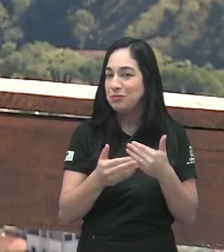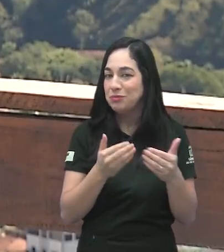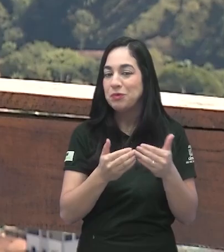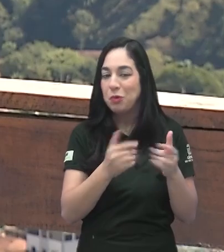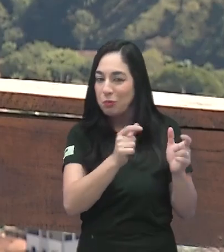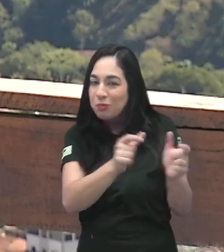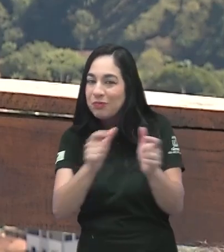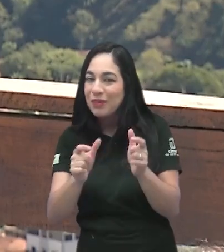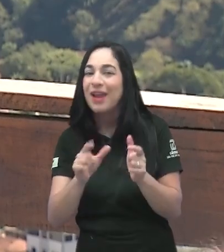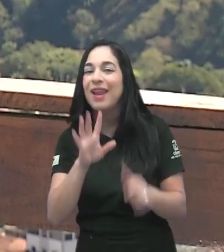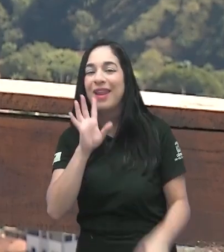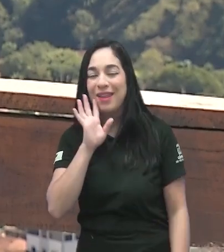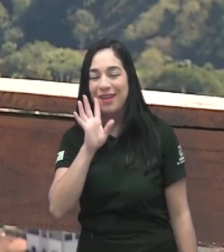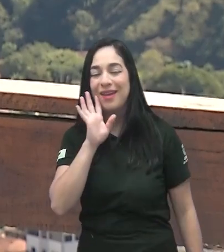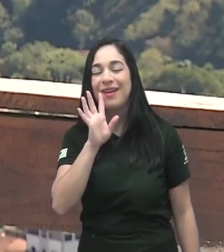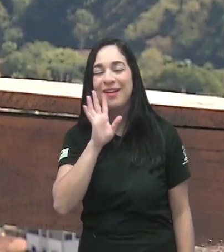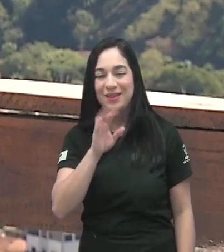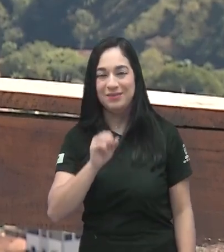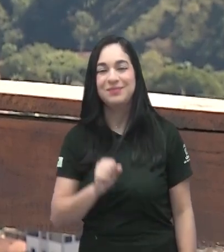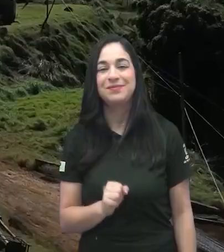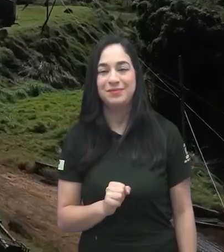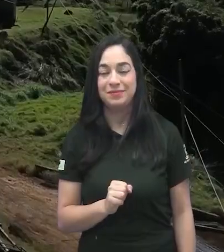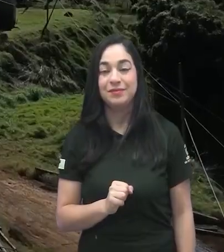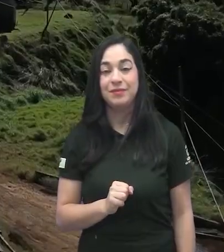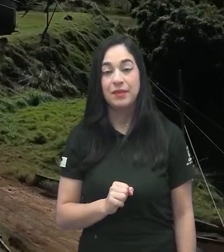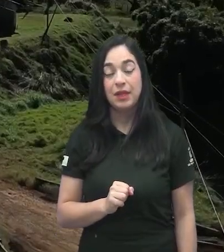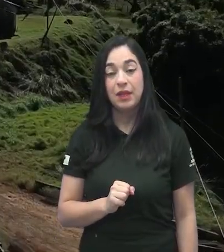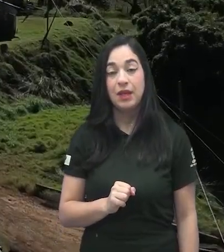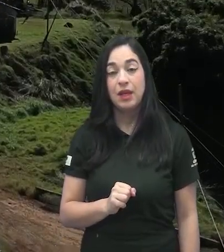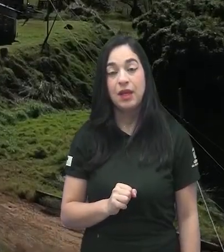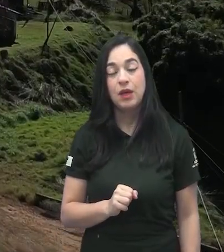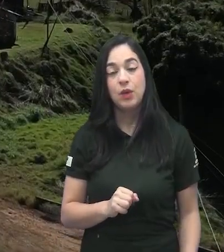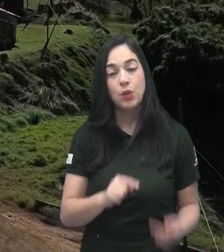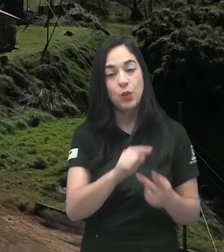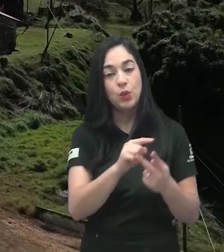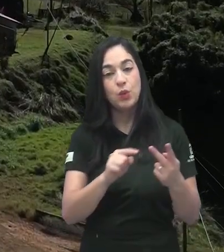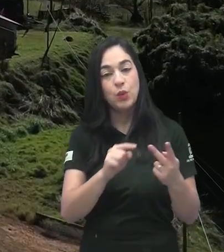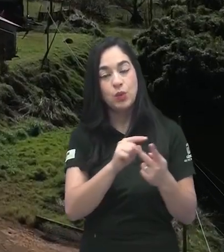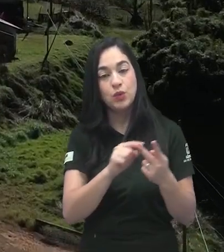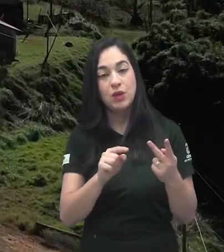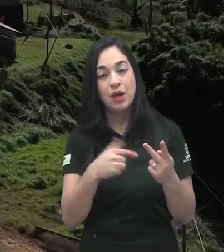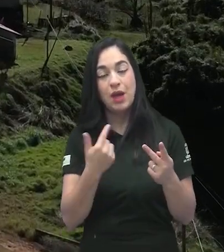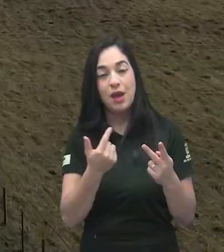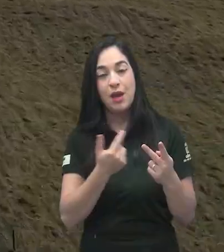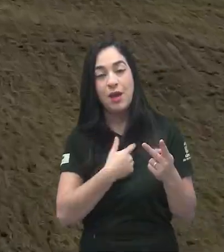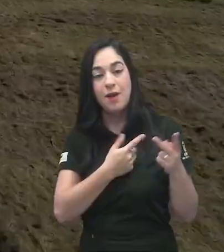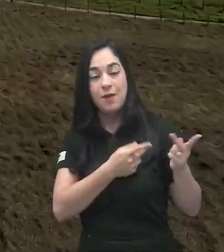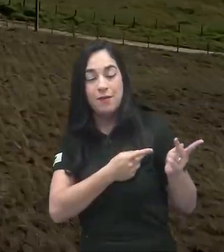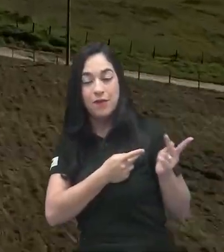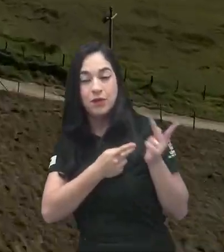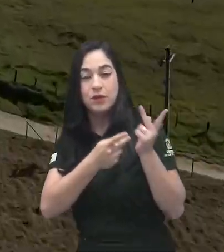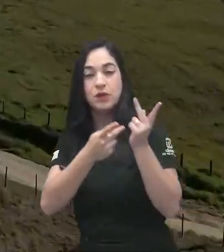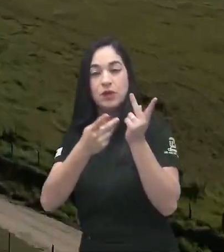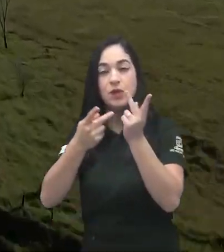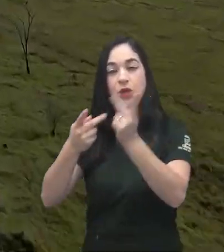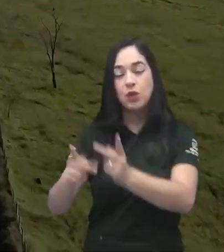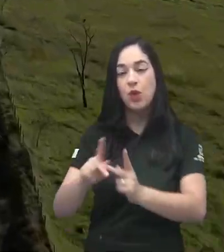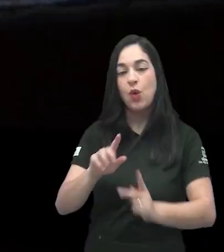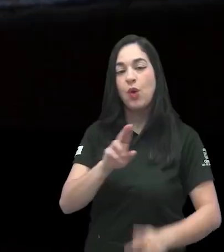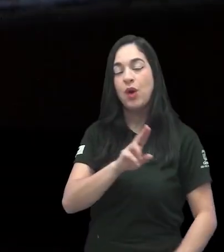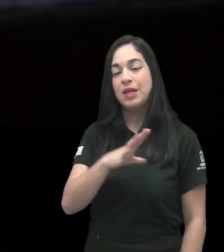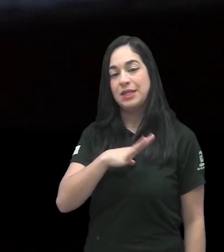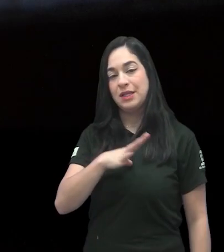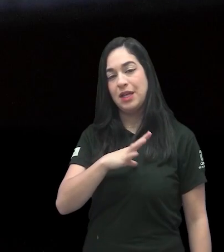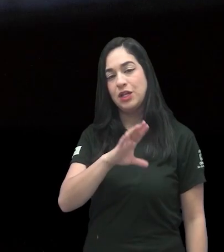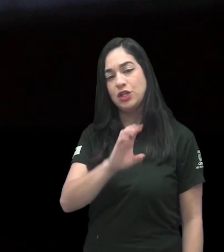Paulo. É bem legal, bem interessante. De Sapucaí-Mirim e São Chico, cruzamos o município